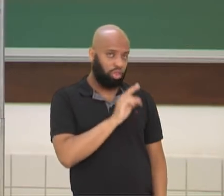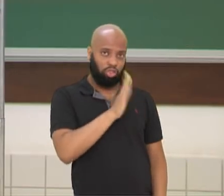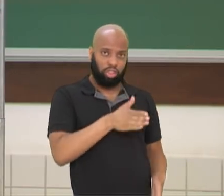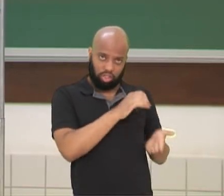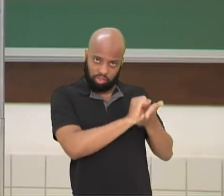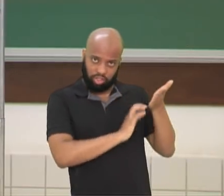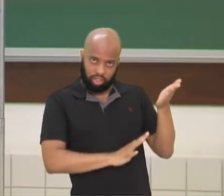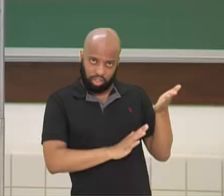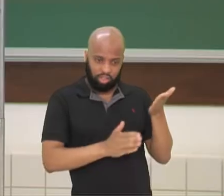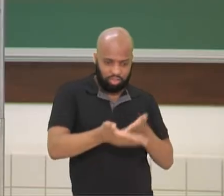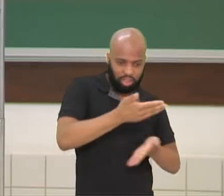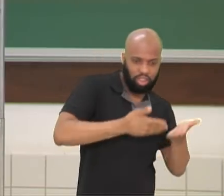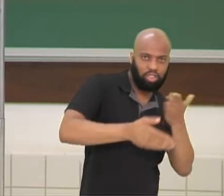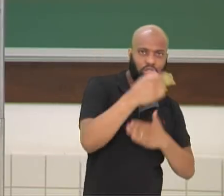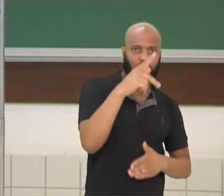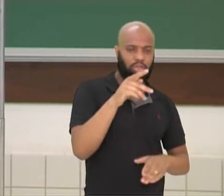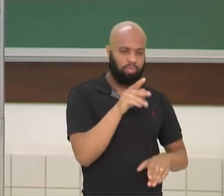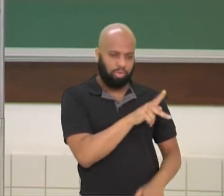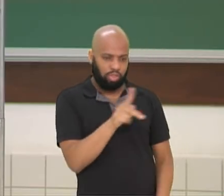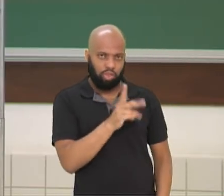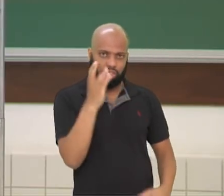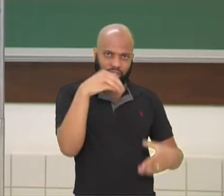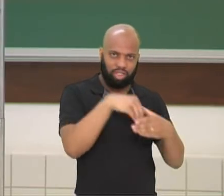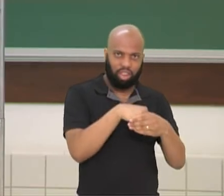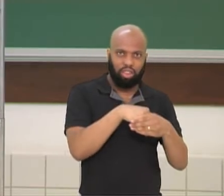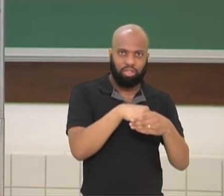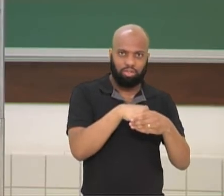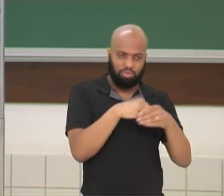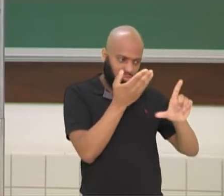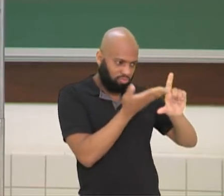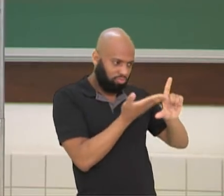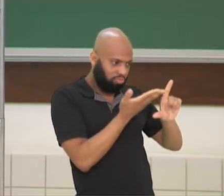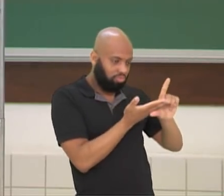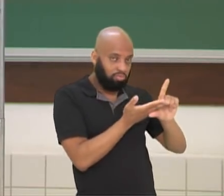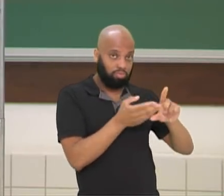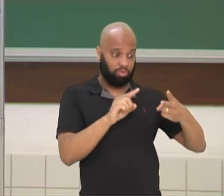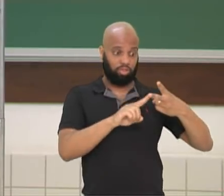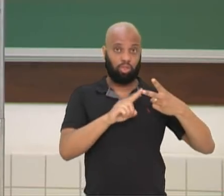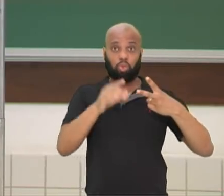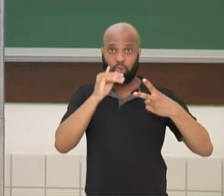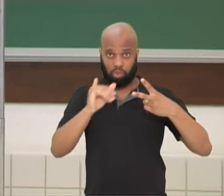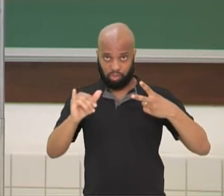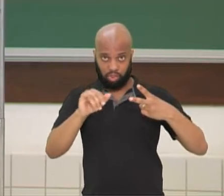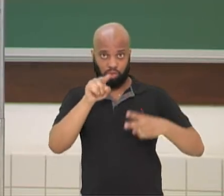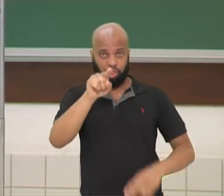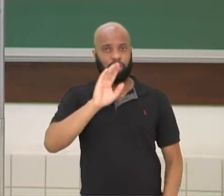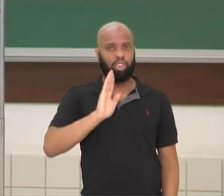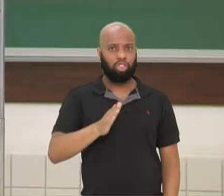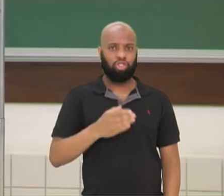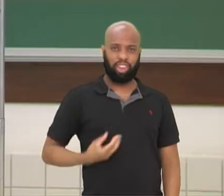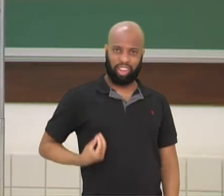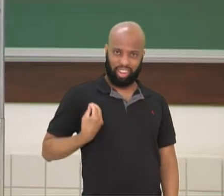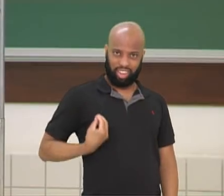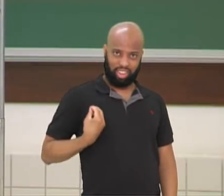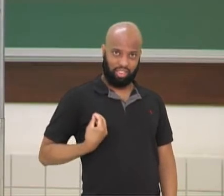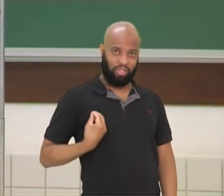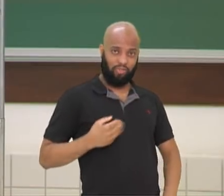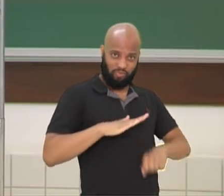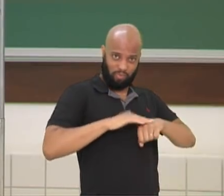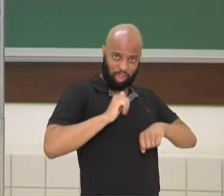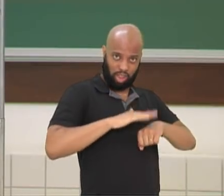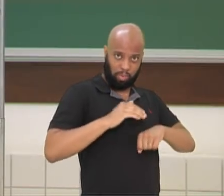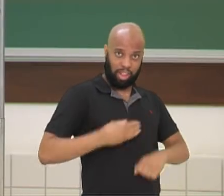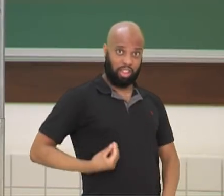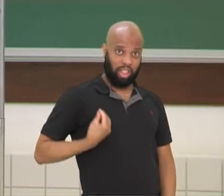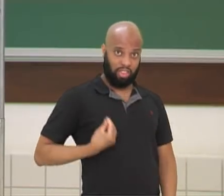atividades? Está interagindo com o professor nos murais? Segunda coisa, você já marcou presença lá no link de presença